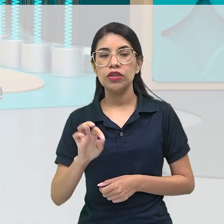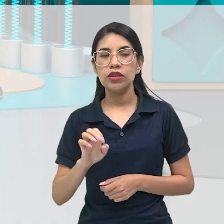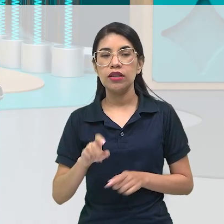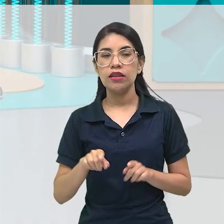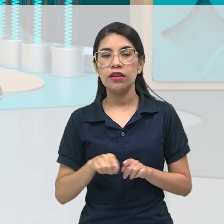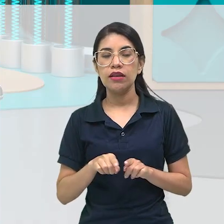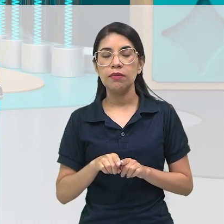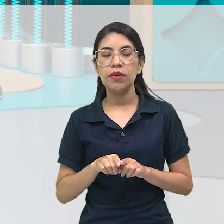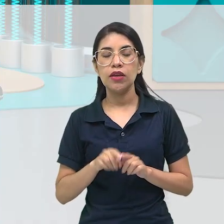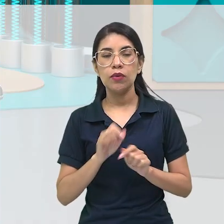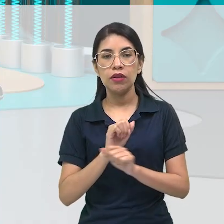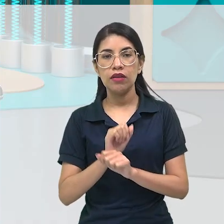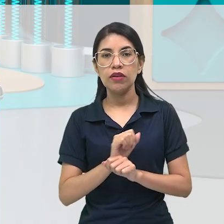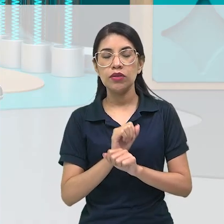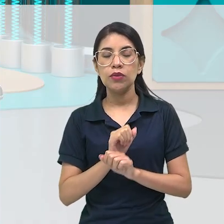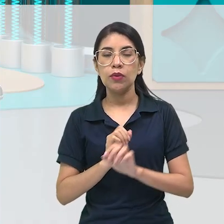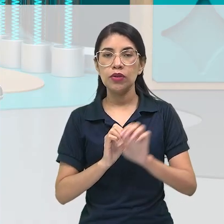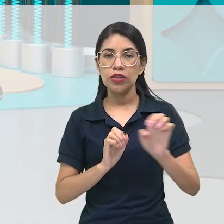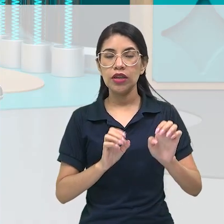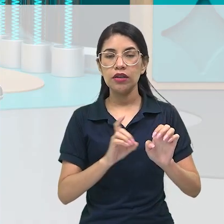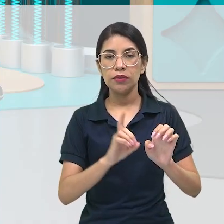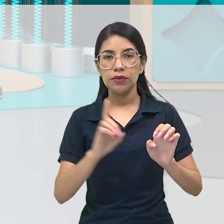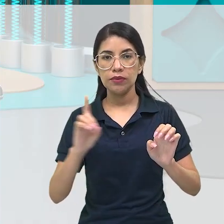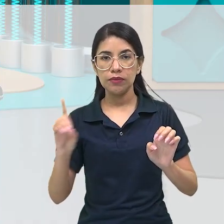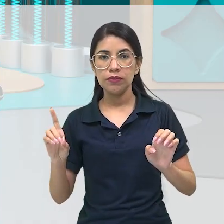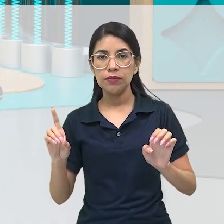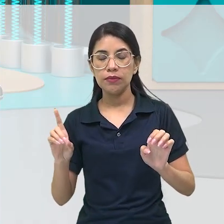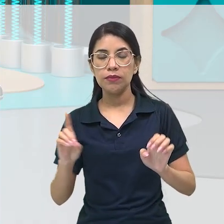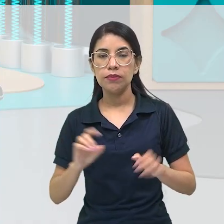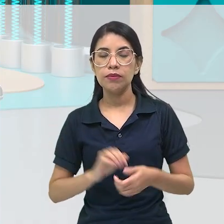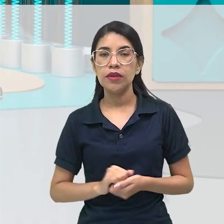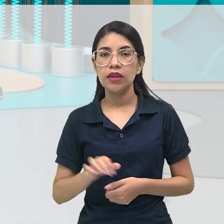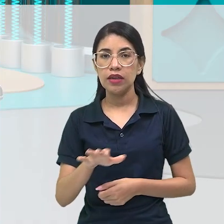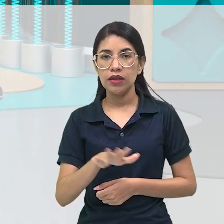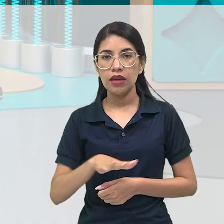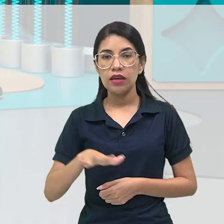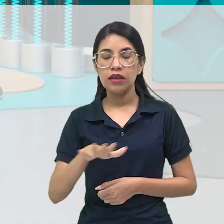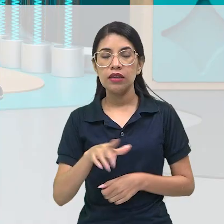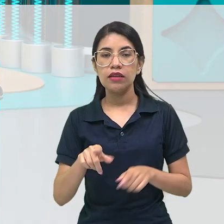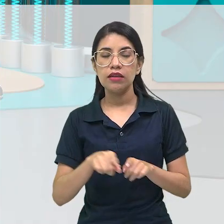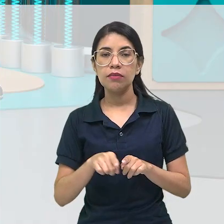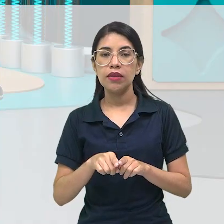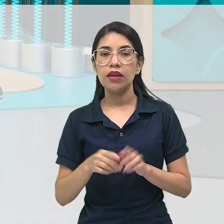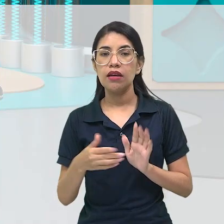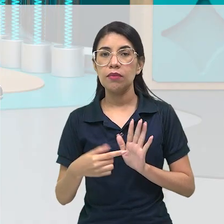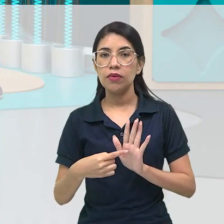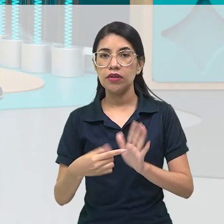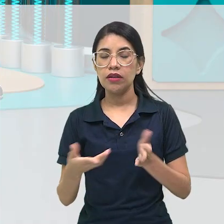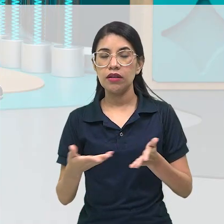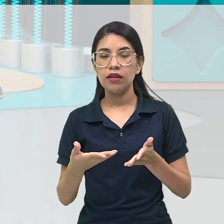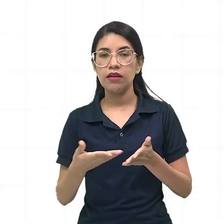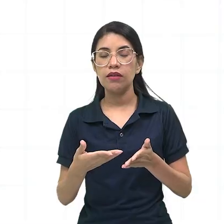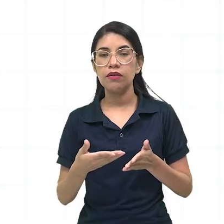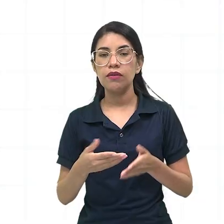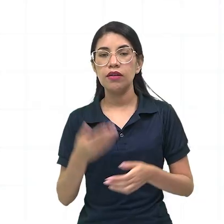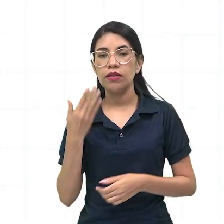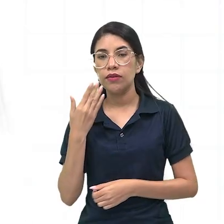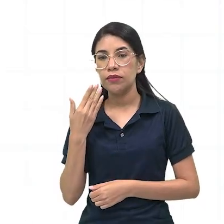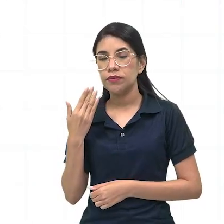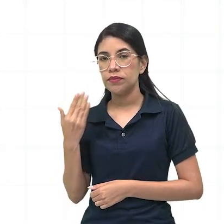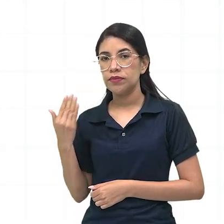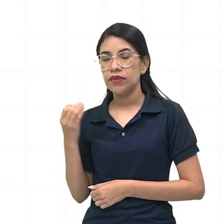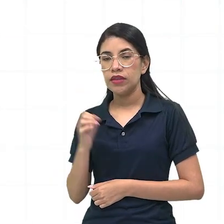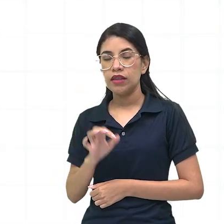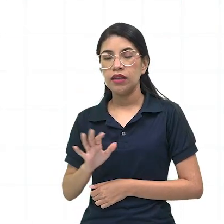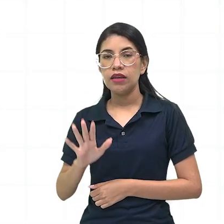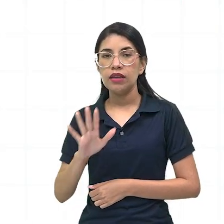esquerdo, defensor central e o defensor direito. Como eu vou mostrar para vocês aqui agora nessa reprodução